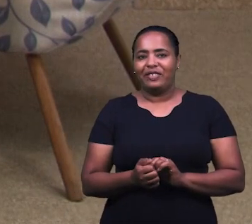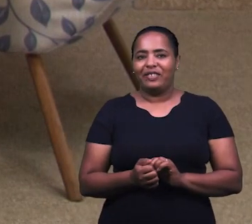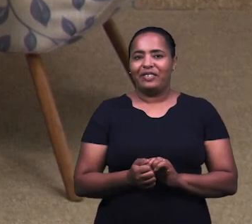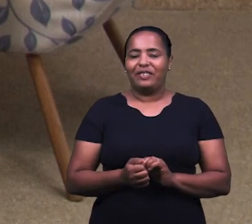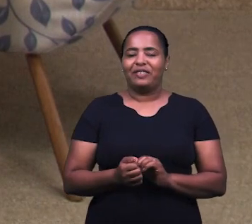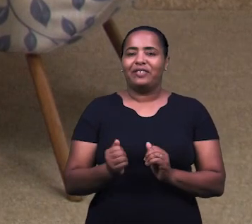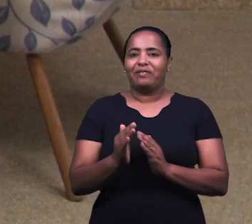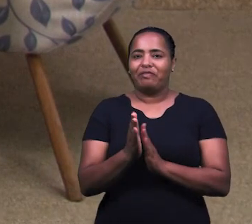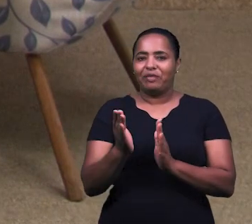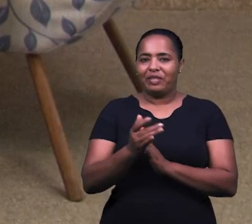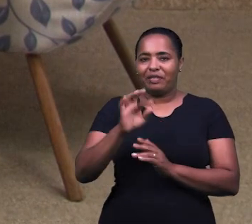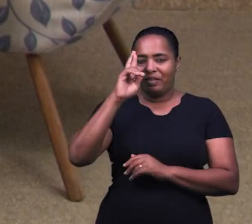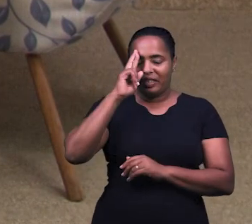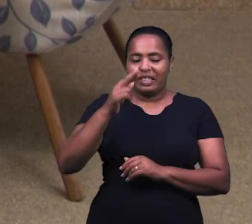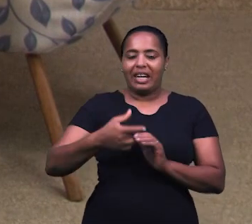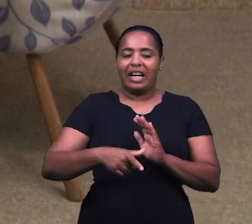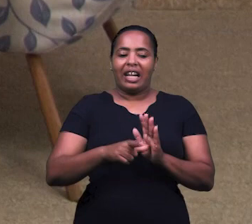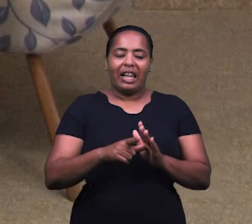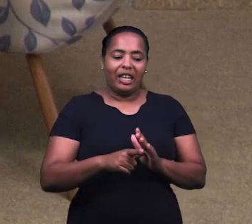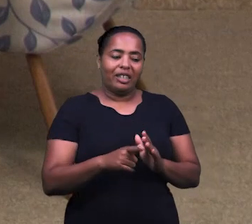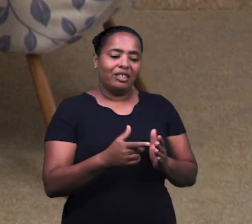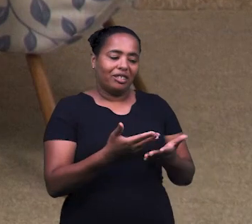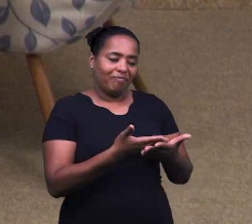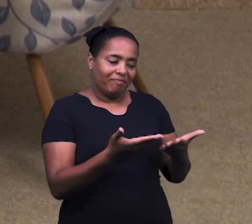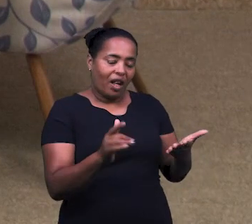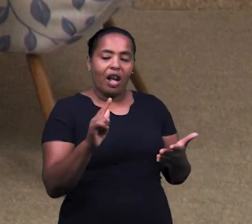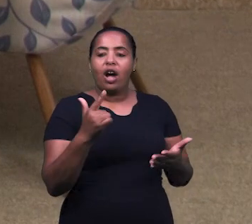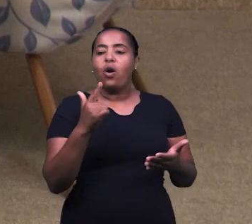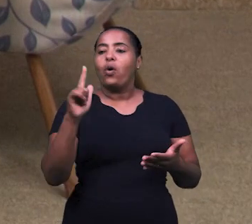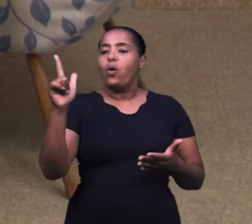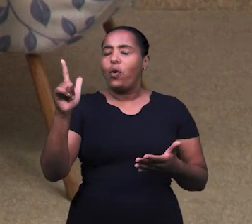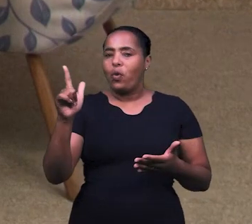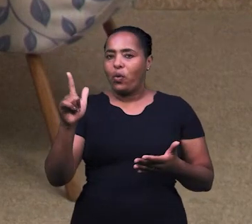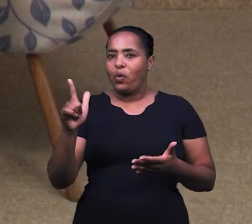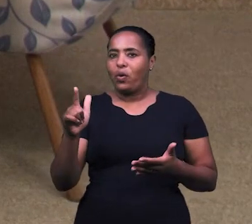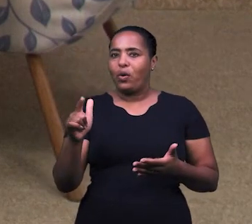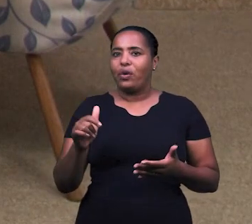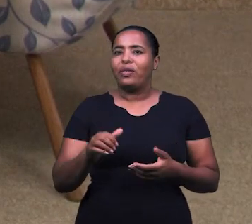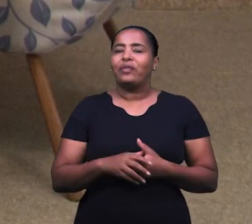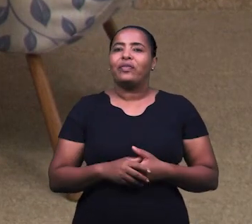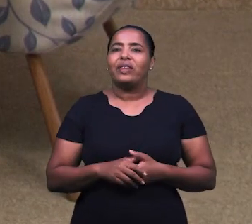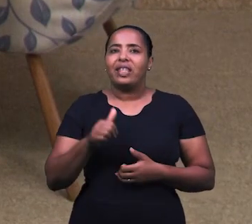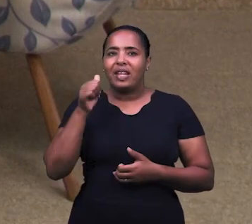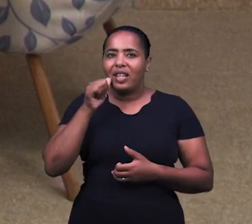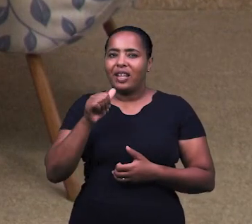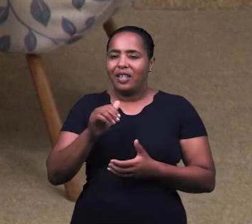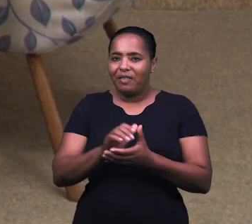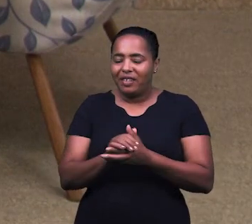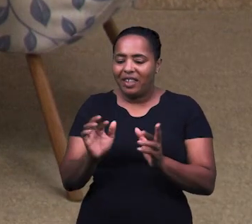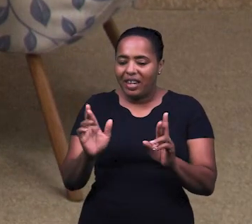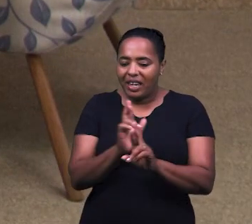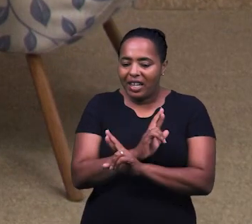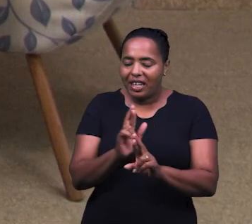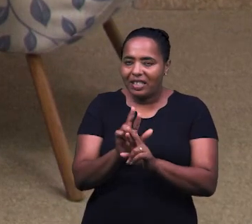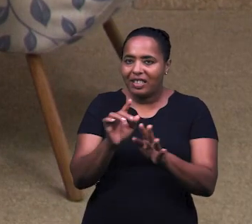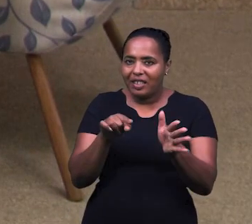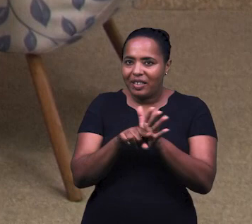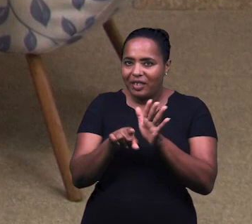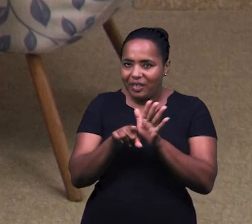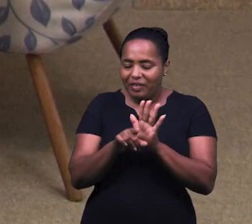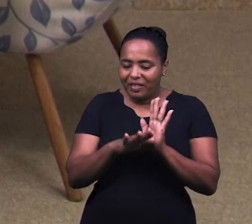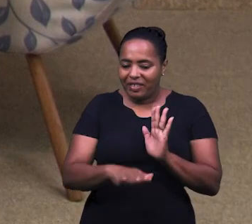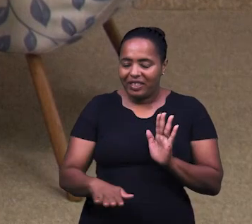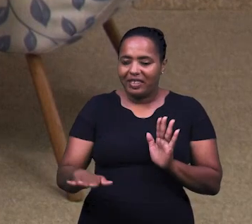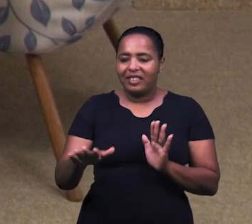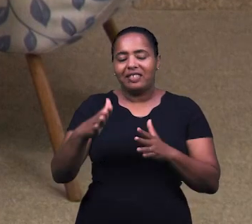mas antes vamos nos despedir do nosso companheiro, porque a próxima participação será de sua esposa, Simone, relativa às perguntas